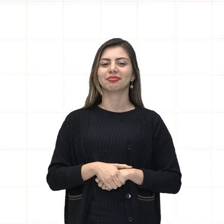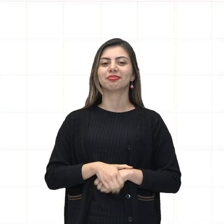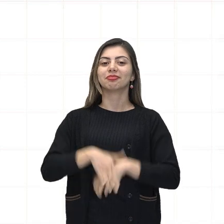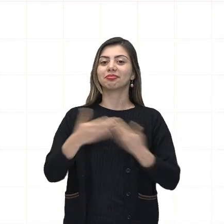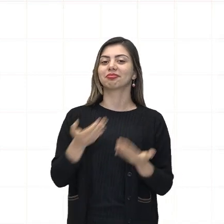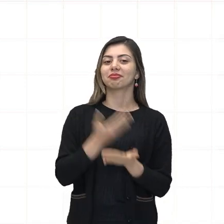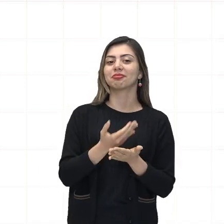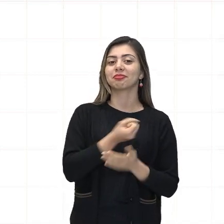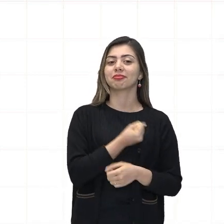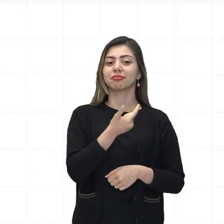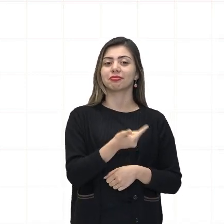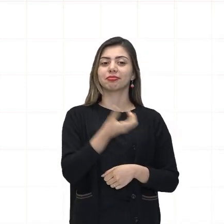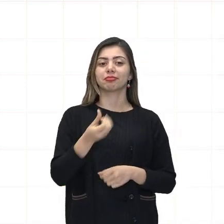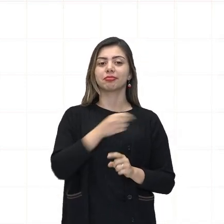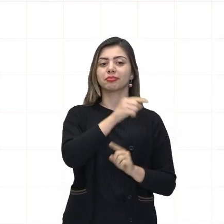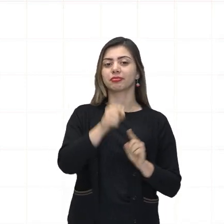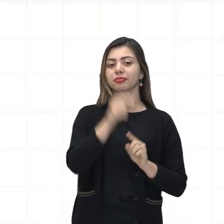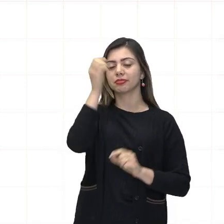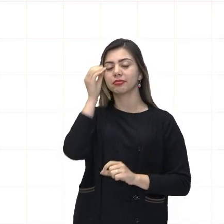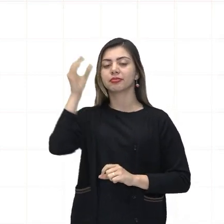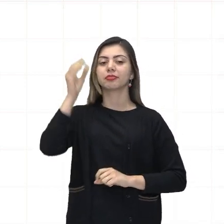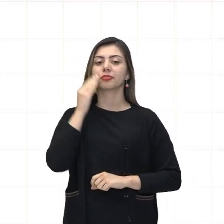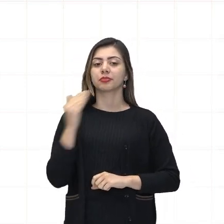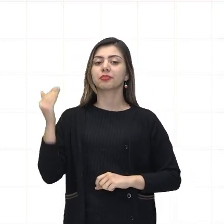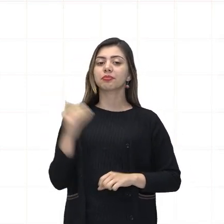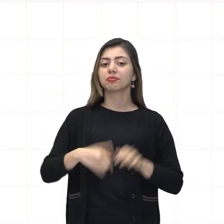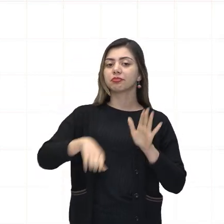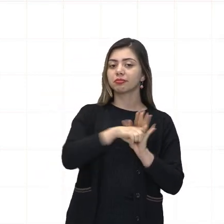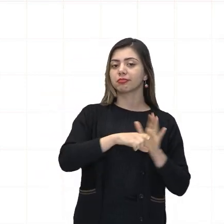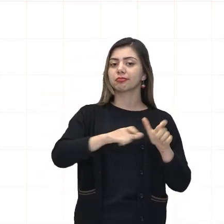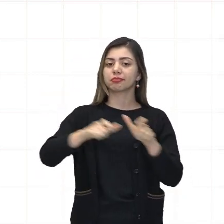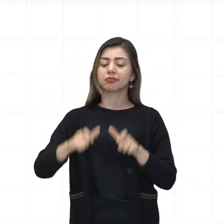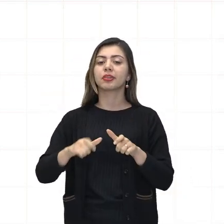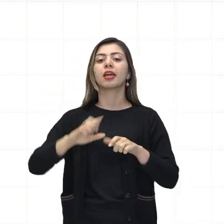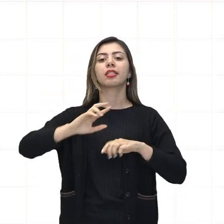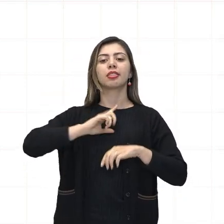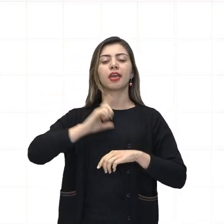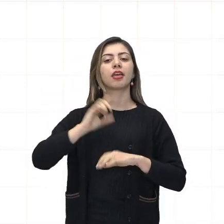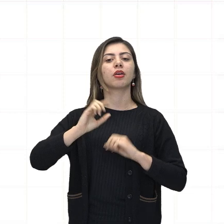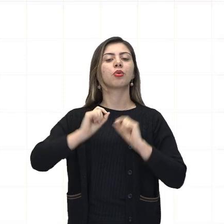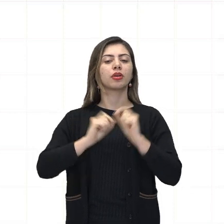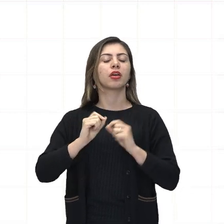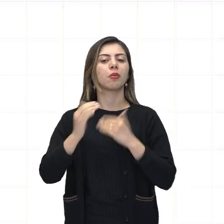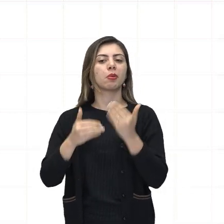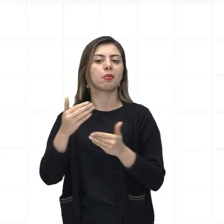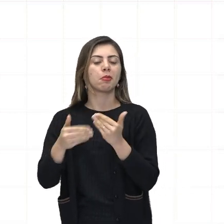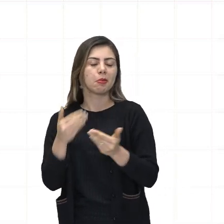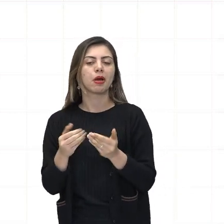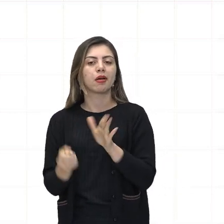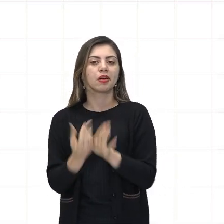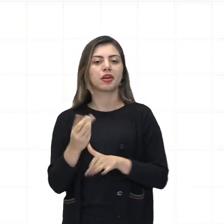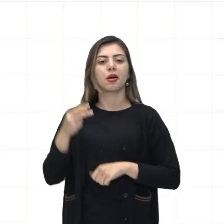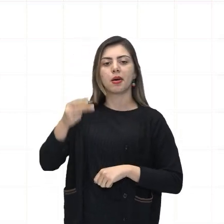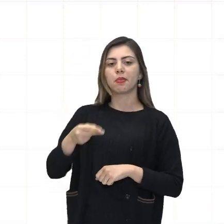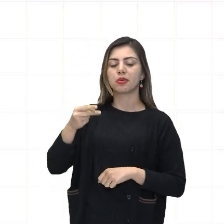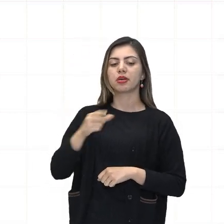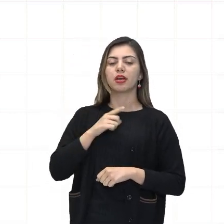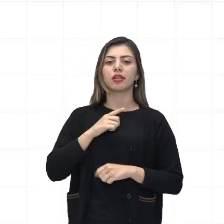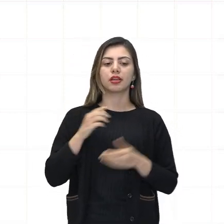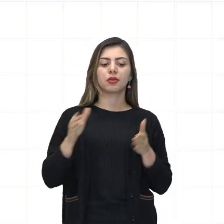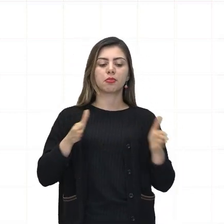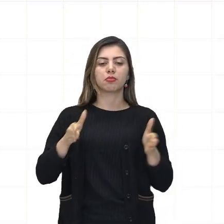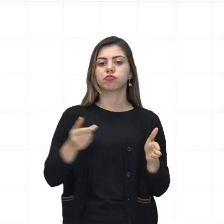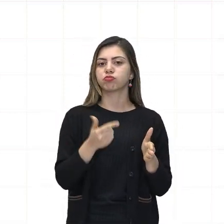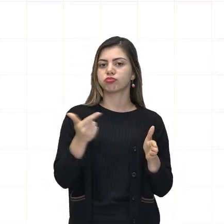Aula de número 26, objeto de conhecimento, a lei de terras e seus desdobramentos na política